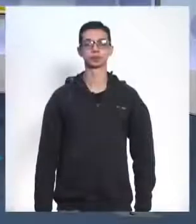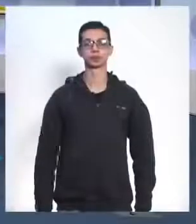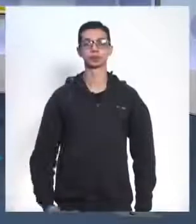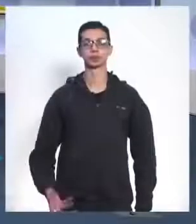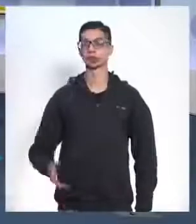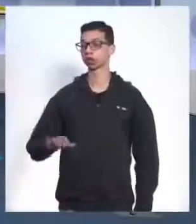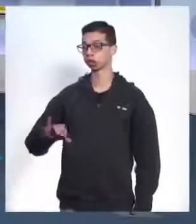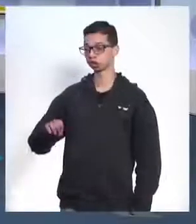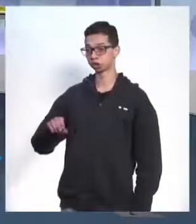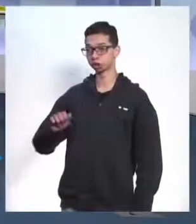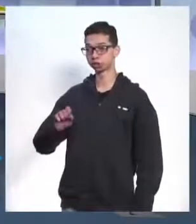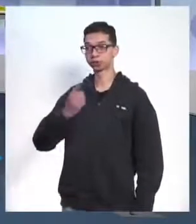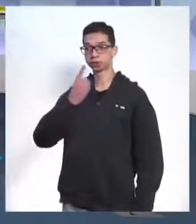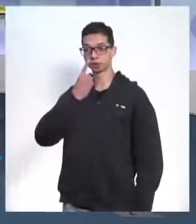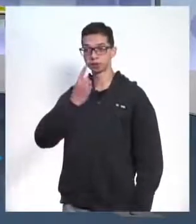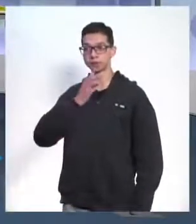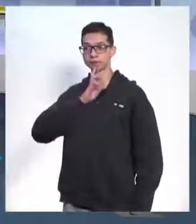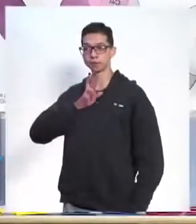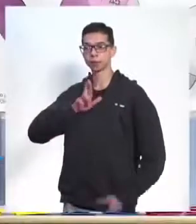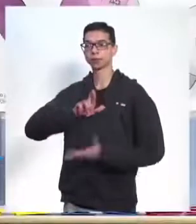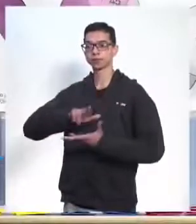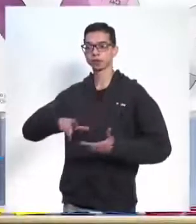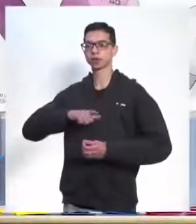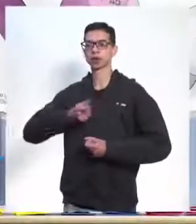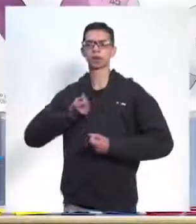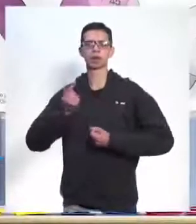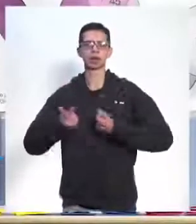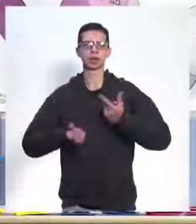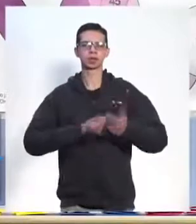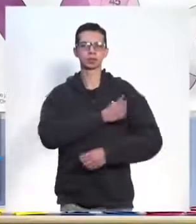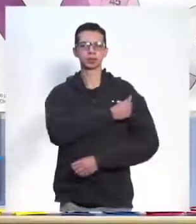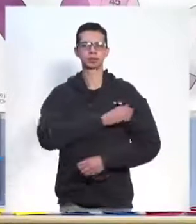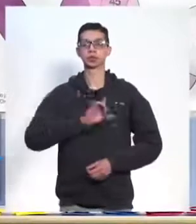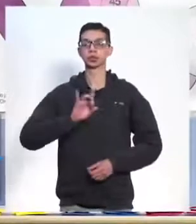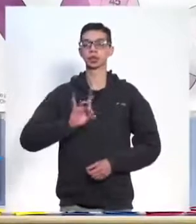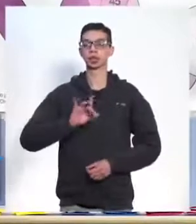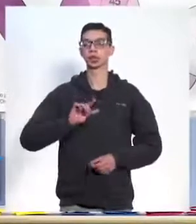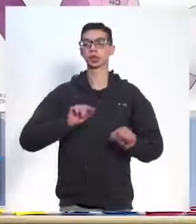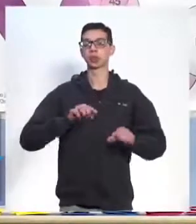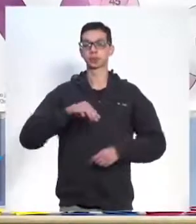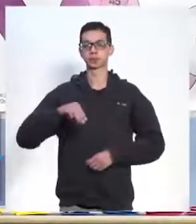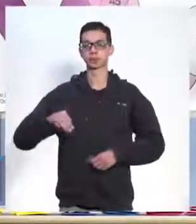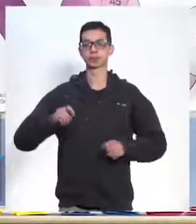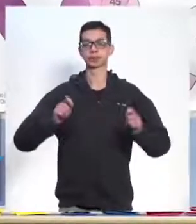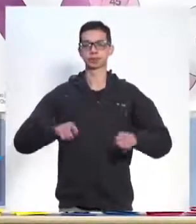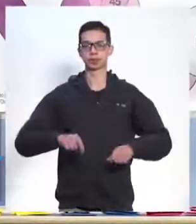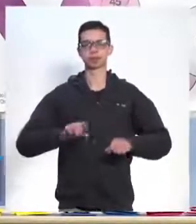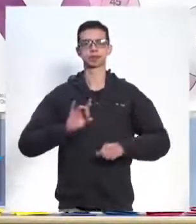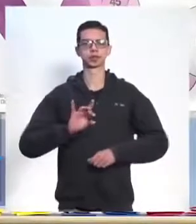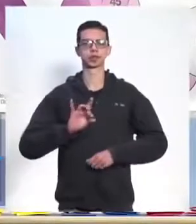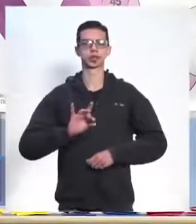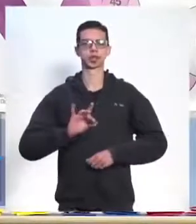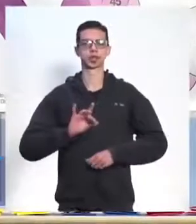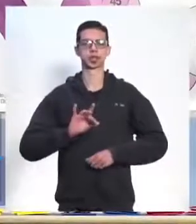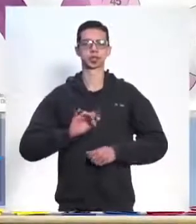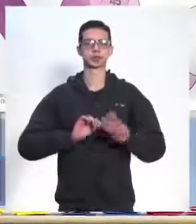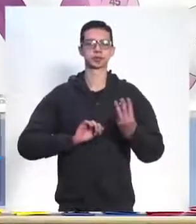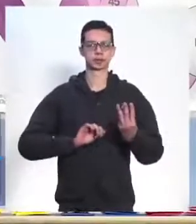Jonas, nós temos várias respostas. Alguns alunos acharam só os múltiplos de 3 e os múltiplos de 6,